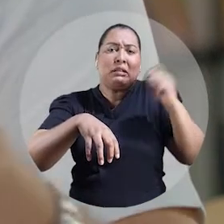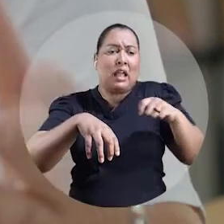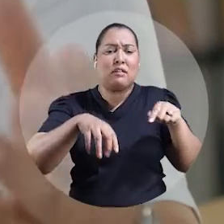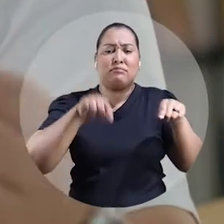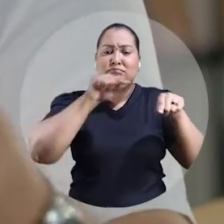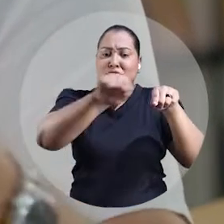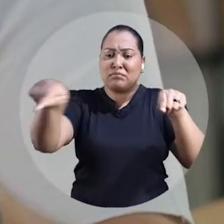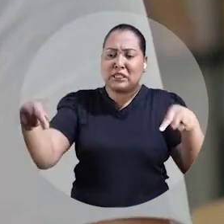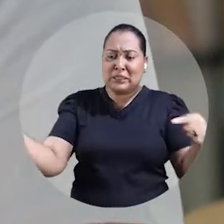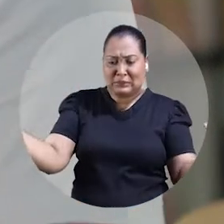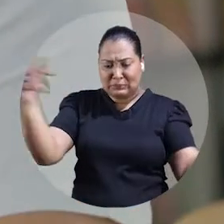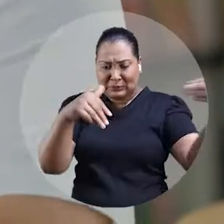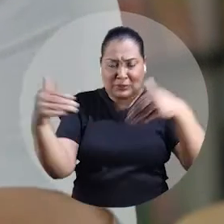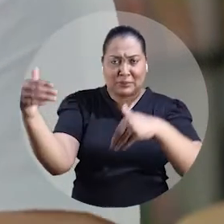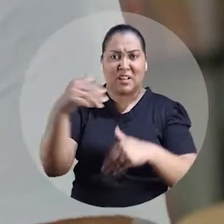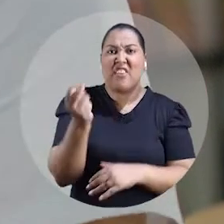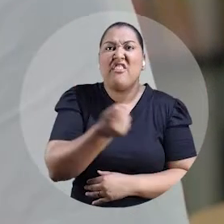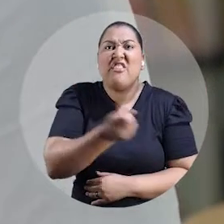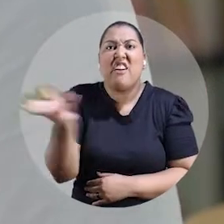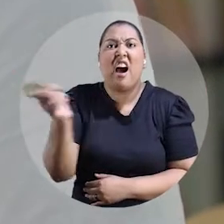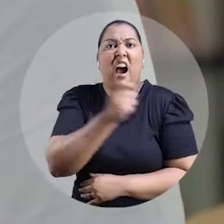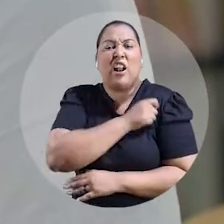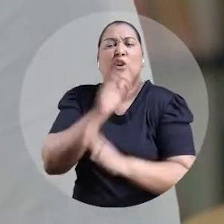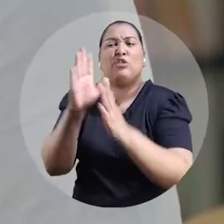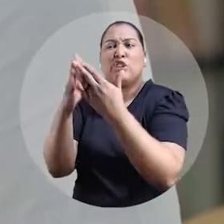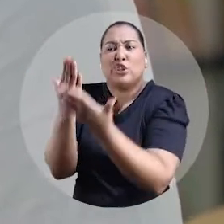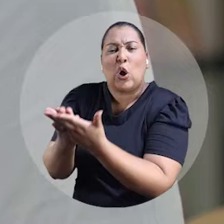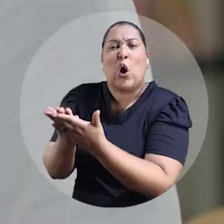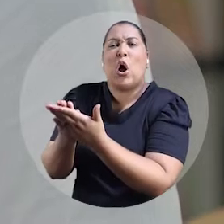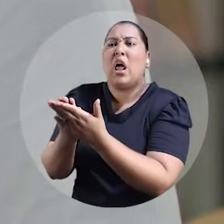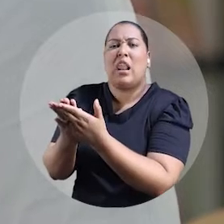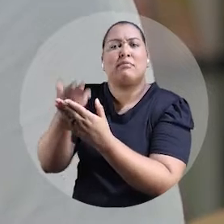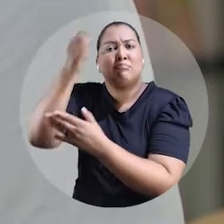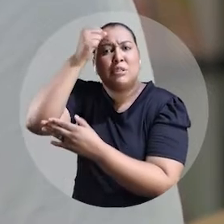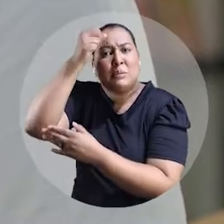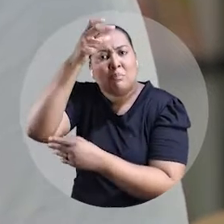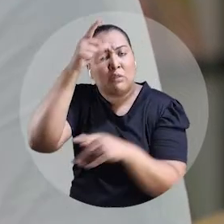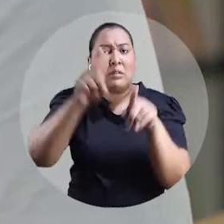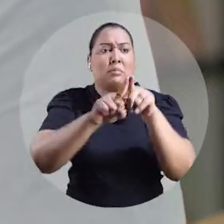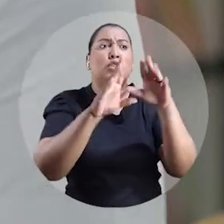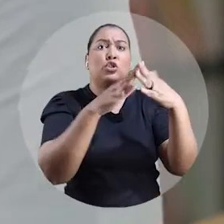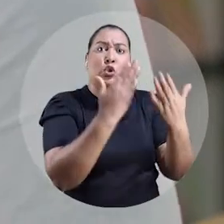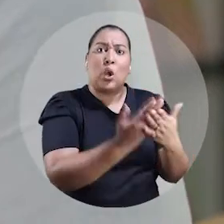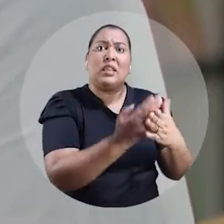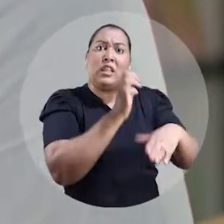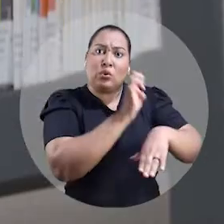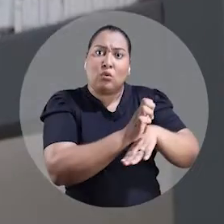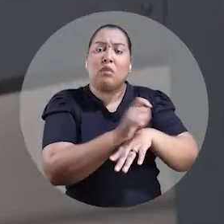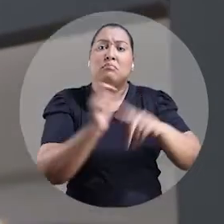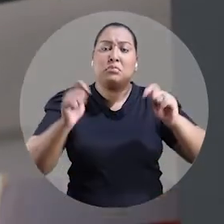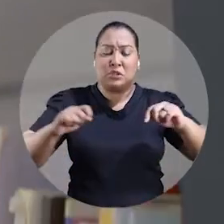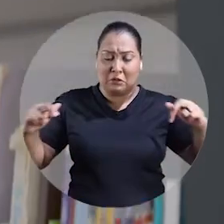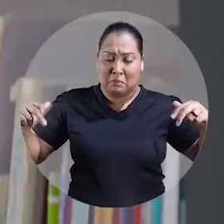as pessoas possam vir. Muitos dos alunos das escolas municipais e estaduais vêm para cá de a